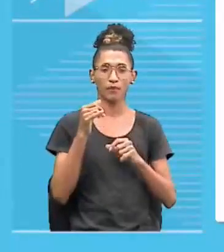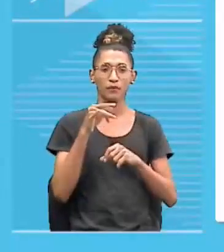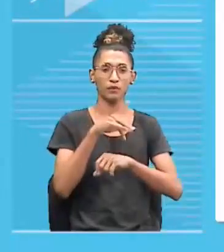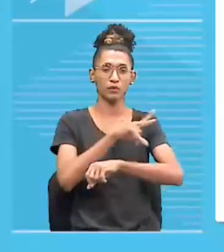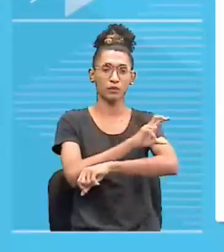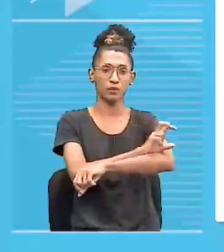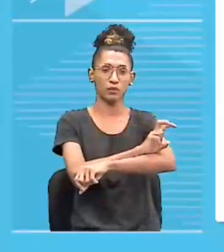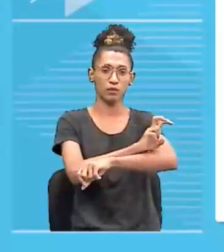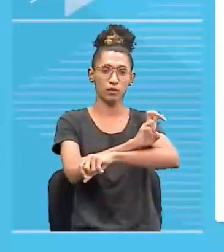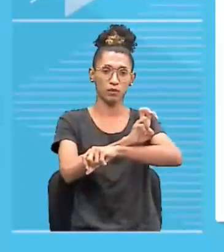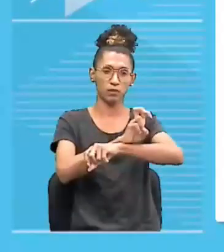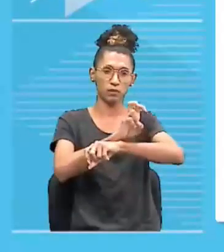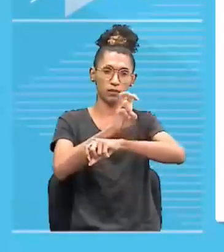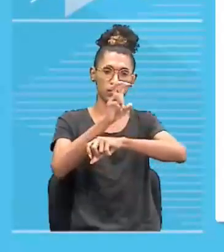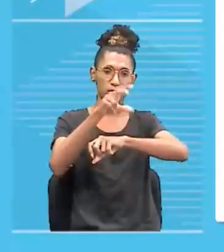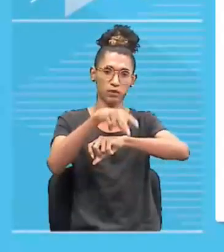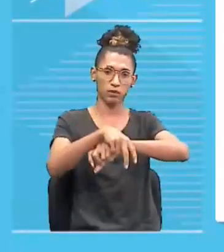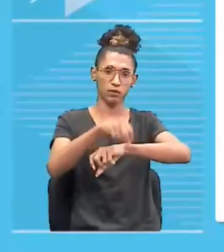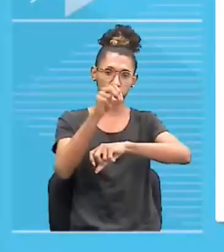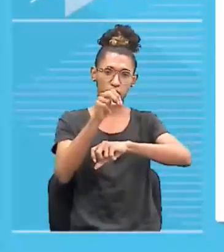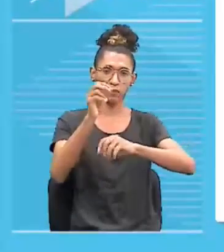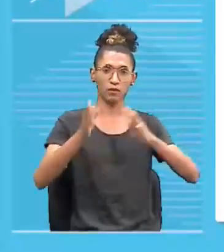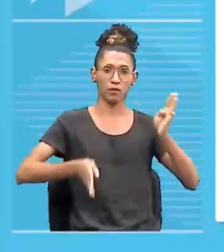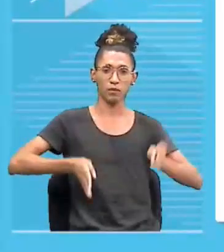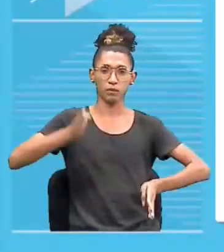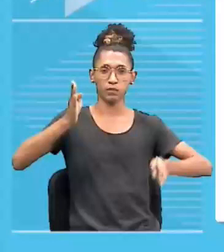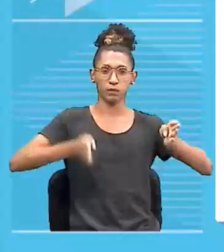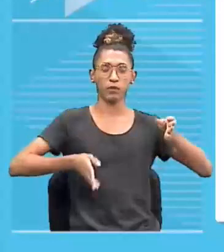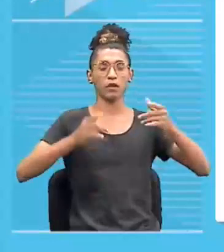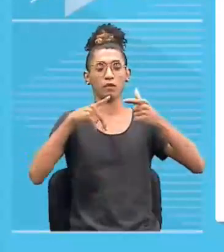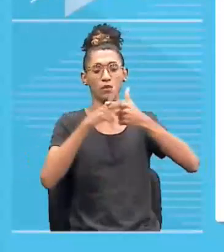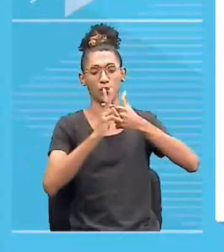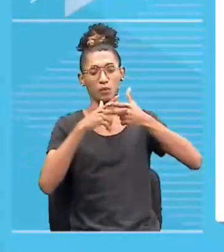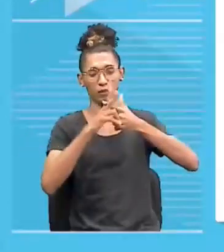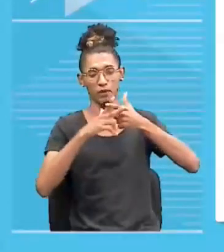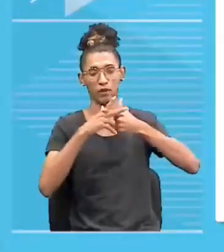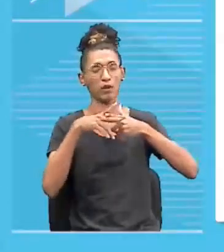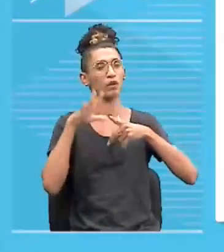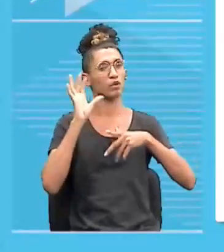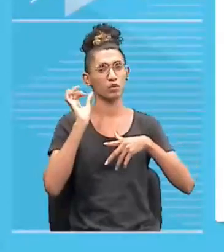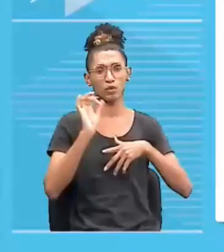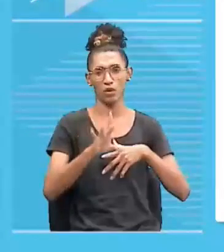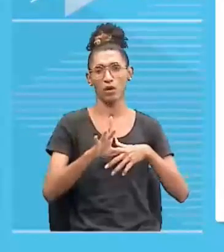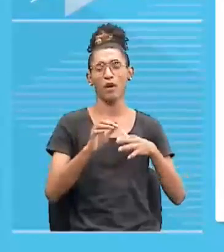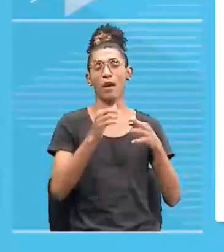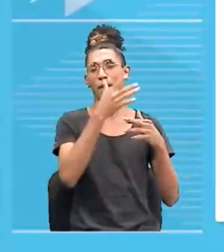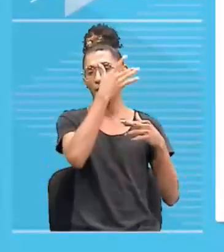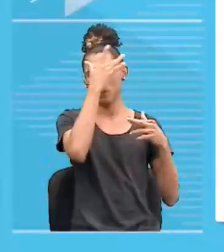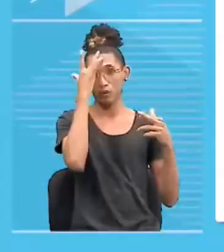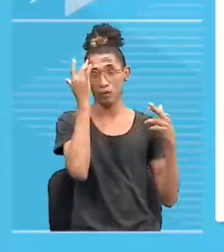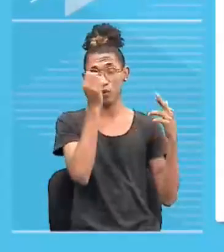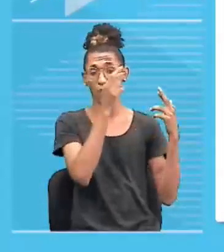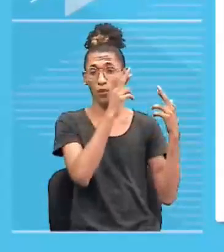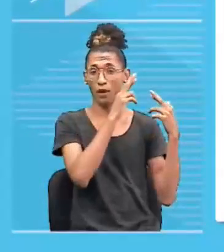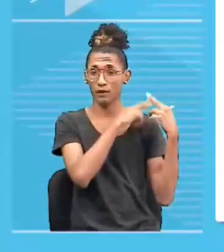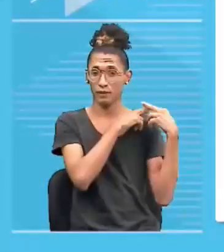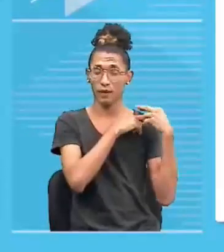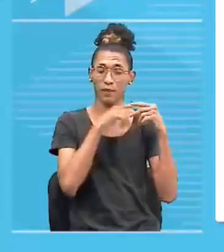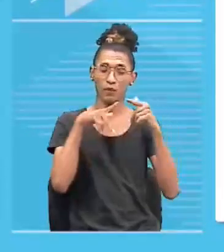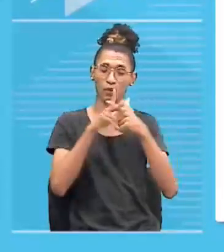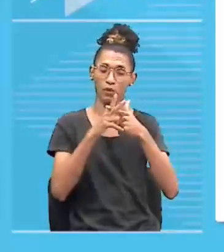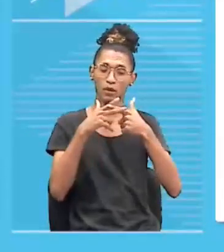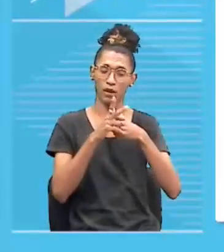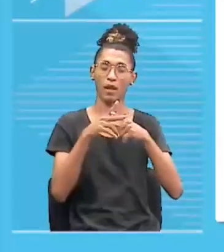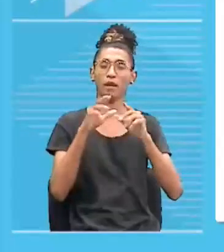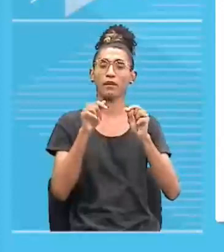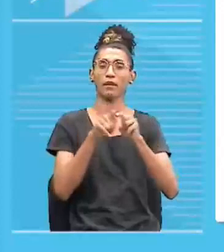Eles fazem a manutenção das máquinas, dos robôs, no caso. Eles fazem a atualização dos